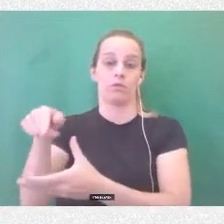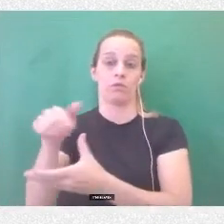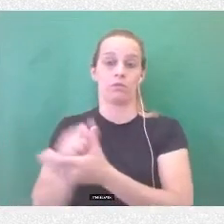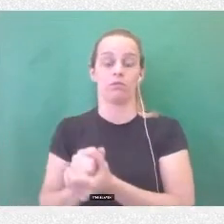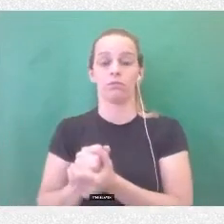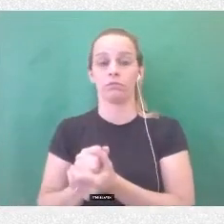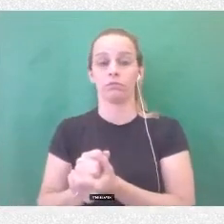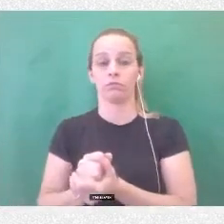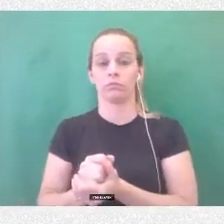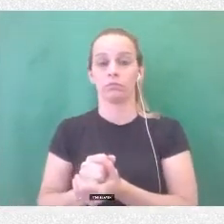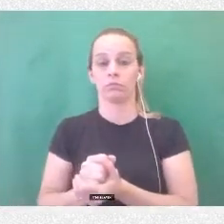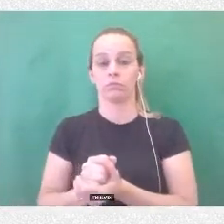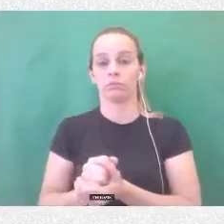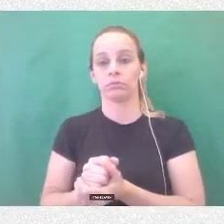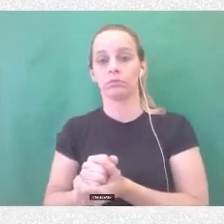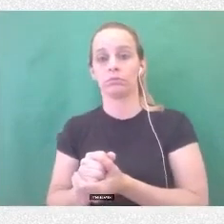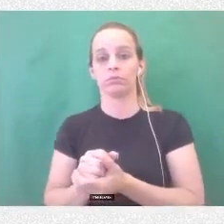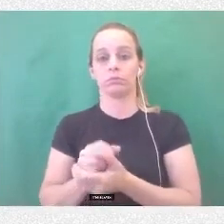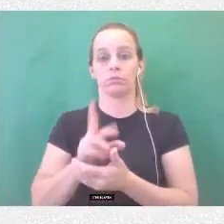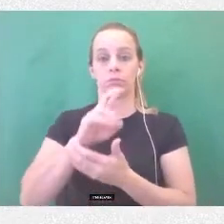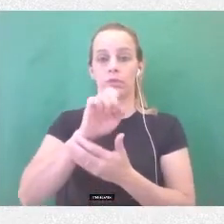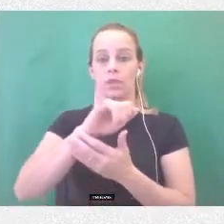Dr. Regis, gostaria de responder?